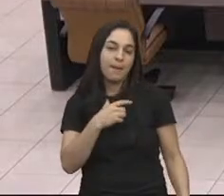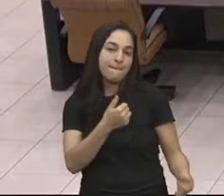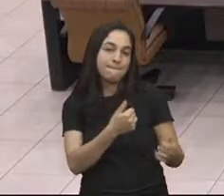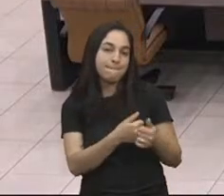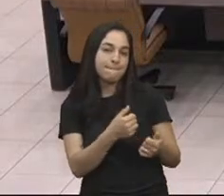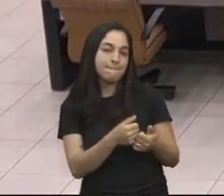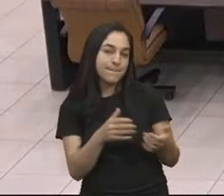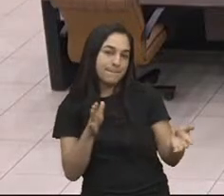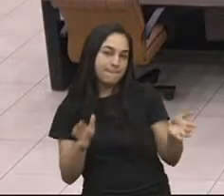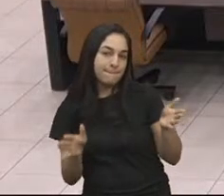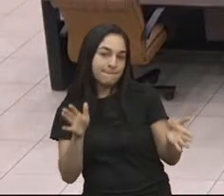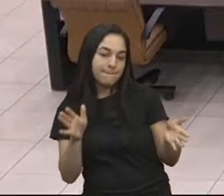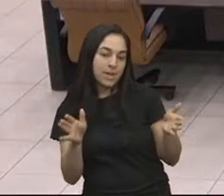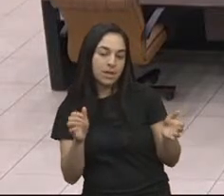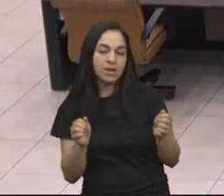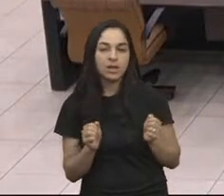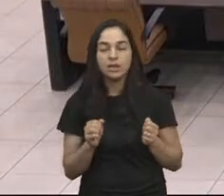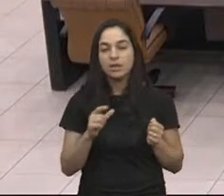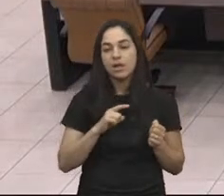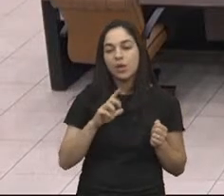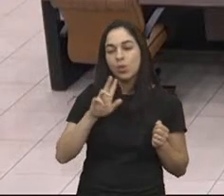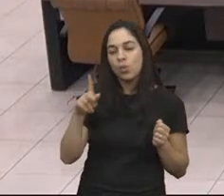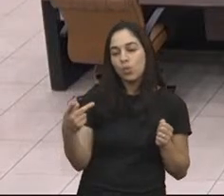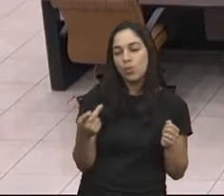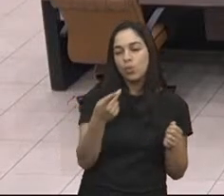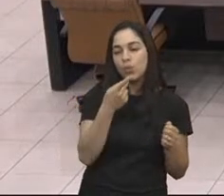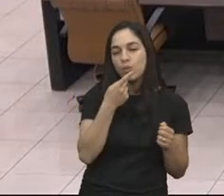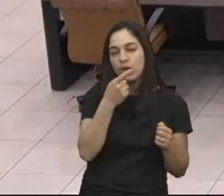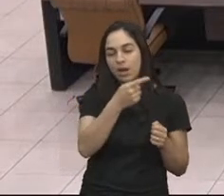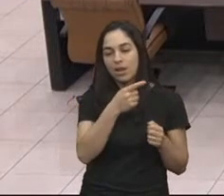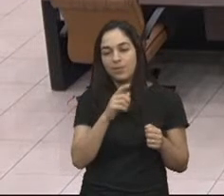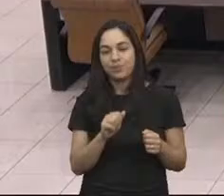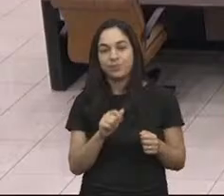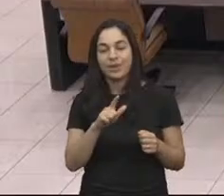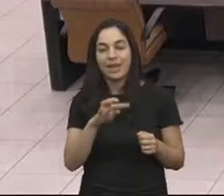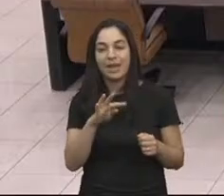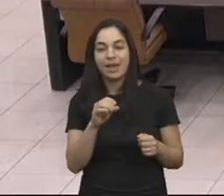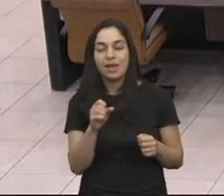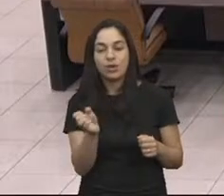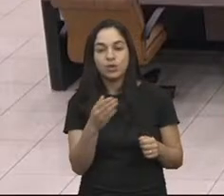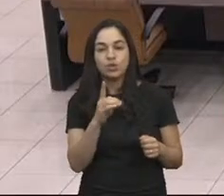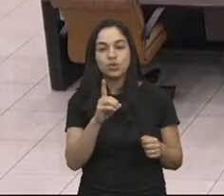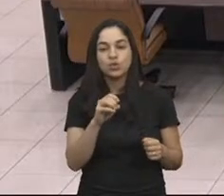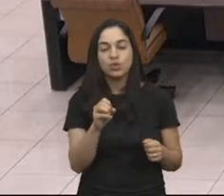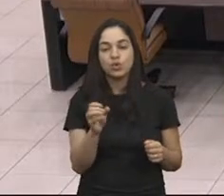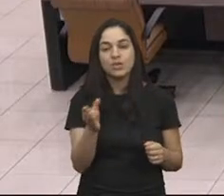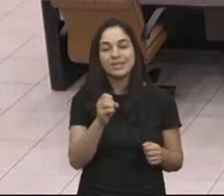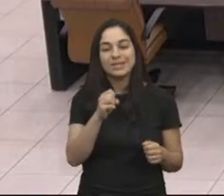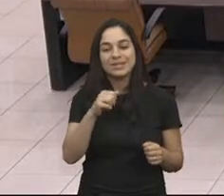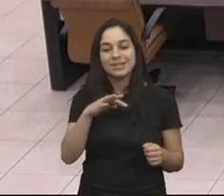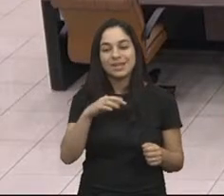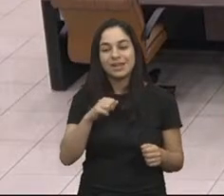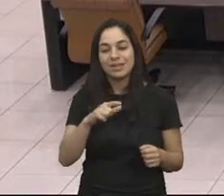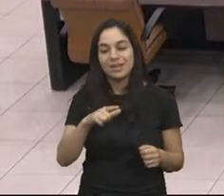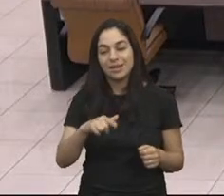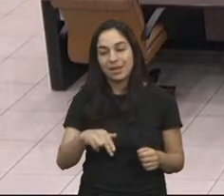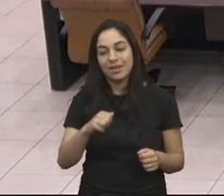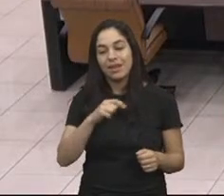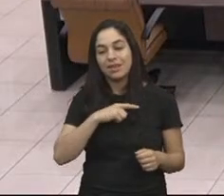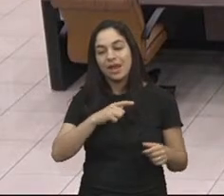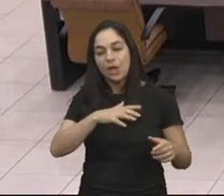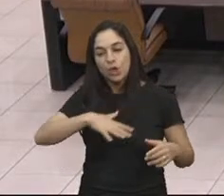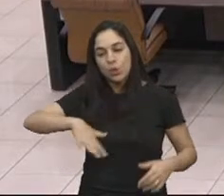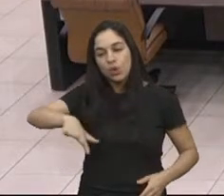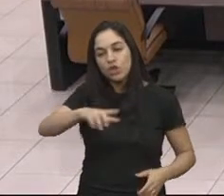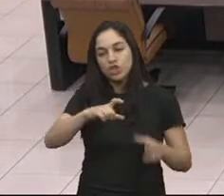citado, se eu não me engano, pelo vereador Hernani, do Alto Santana, nós temos uma câmera ali na frente, ela serve para monitoramento de toda a região, mas a gente